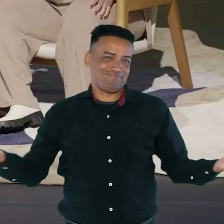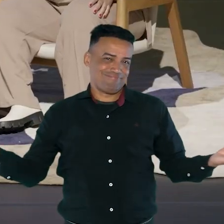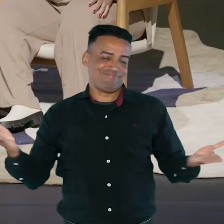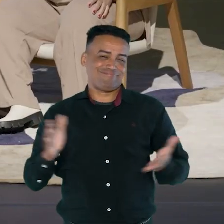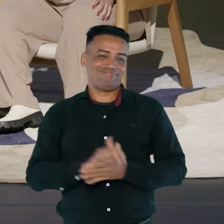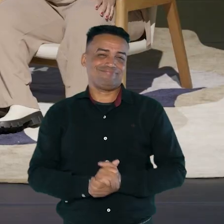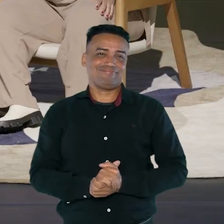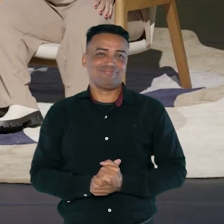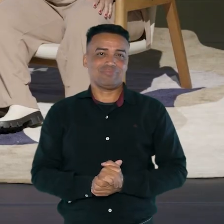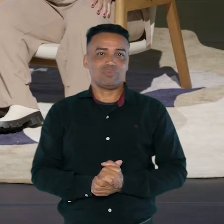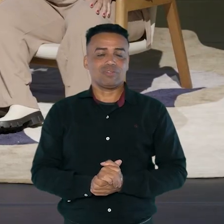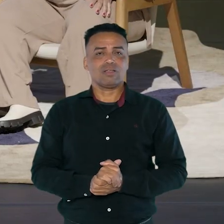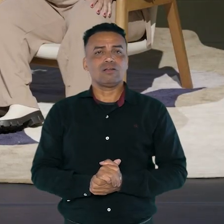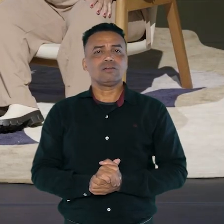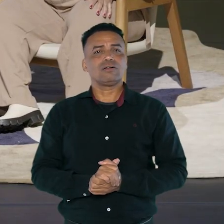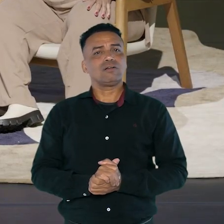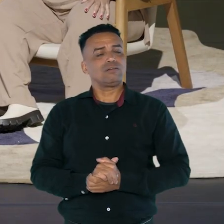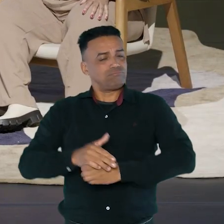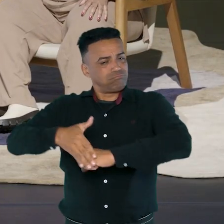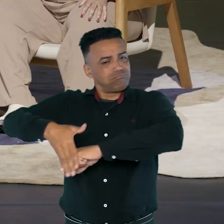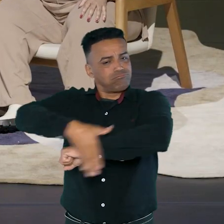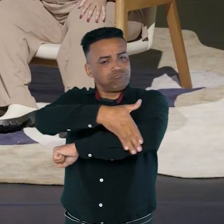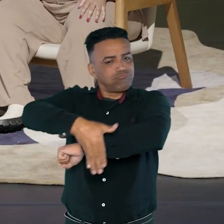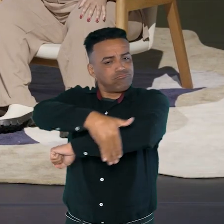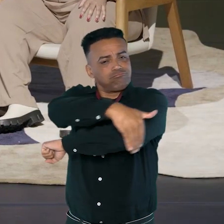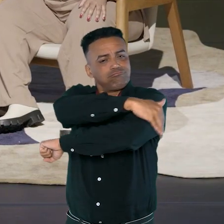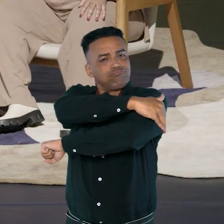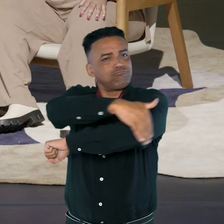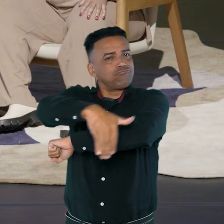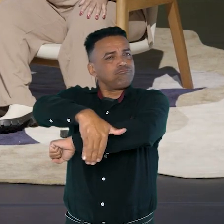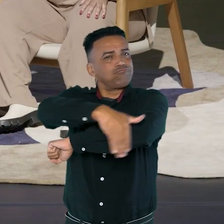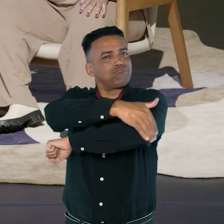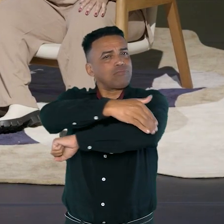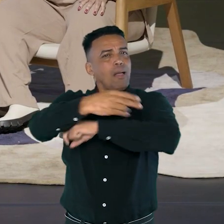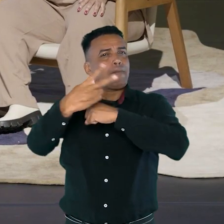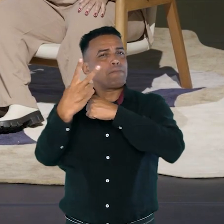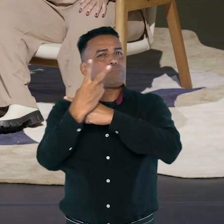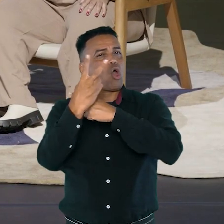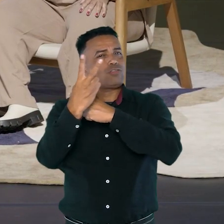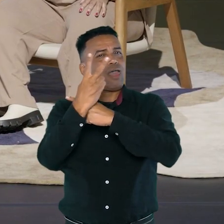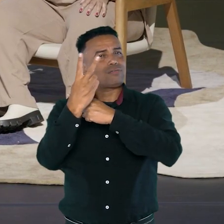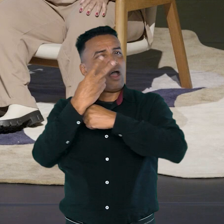Ellen permanece sentada. Da encruzilhada vem a proteção.